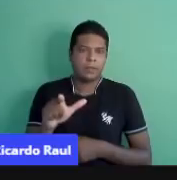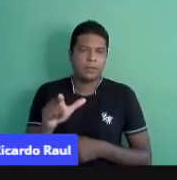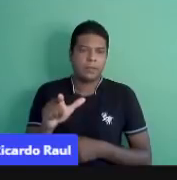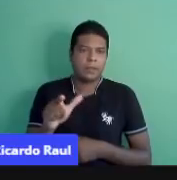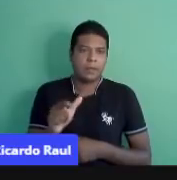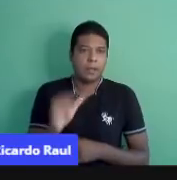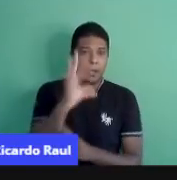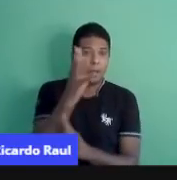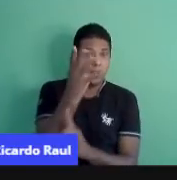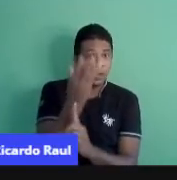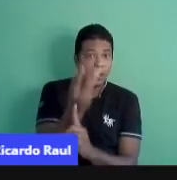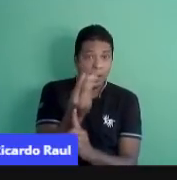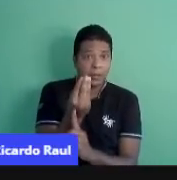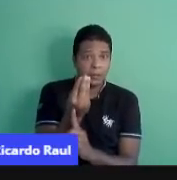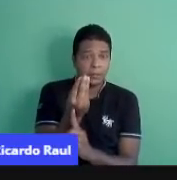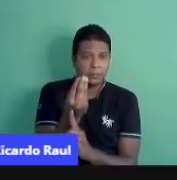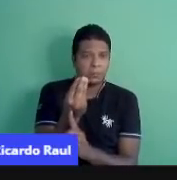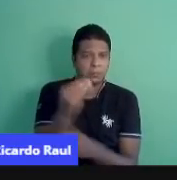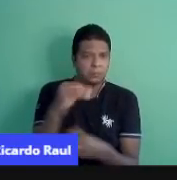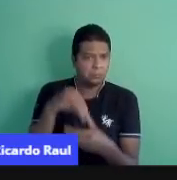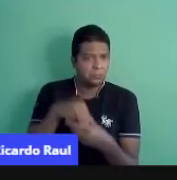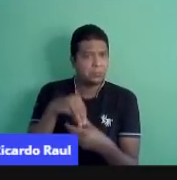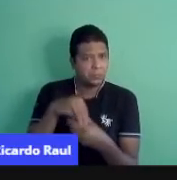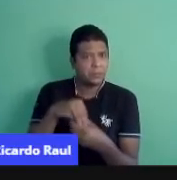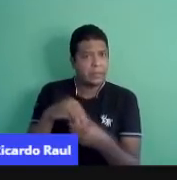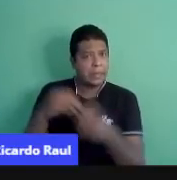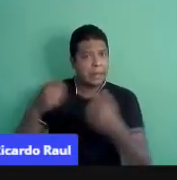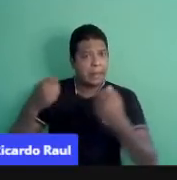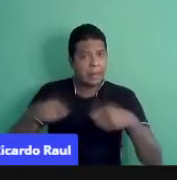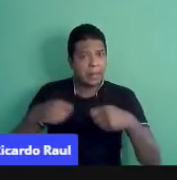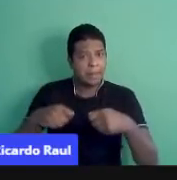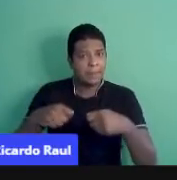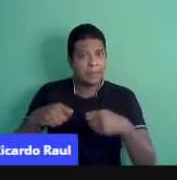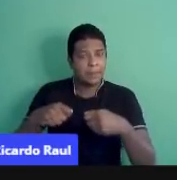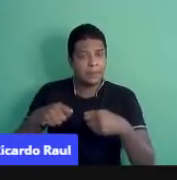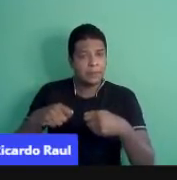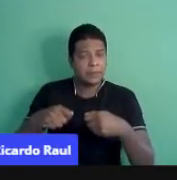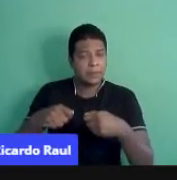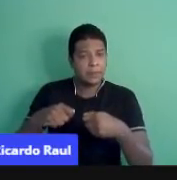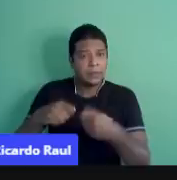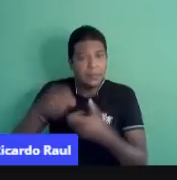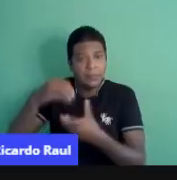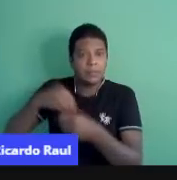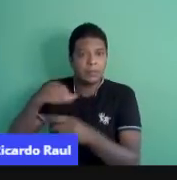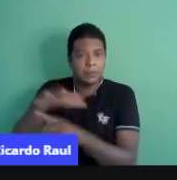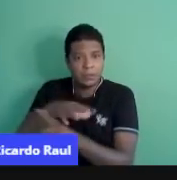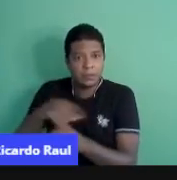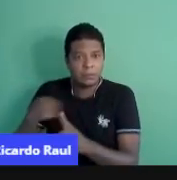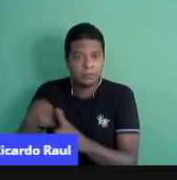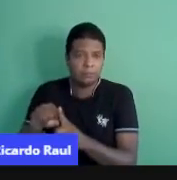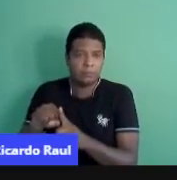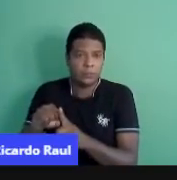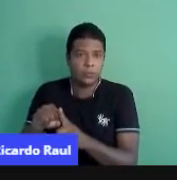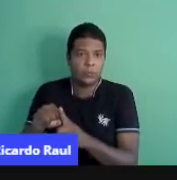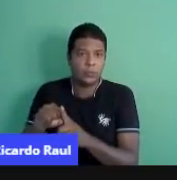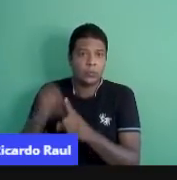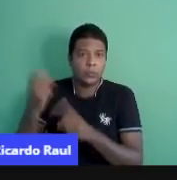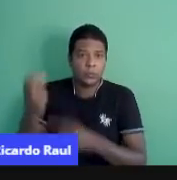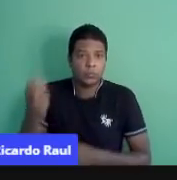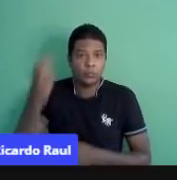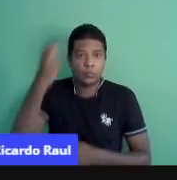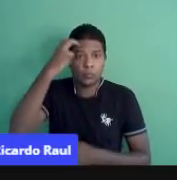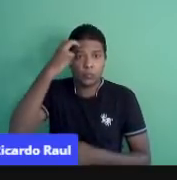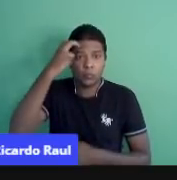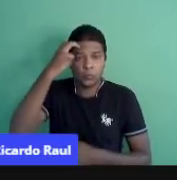arte está, porque ela precisa estar na sociedade. O estudo da cultura fez